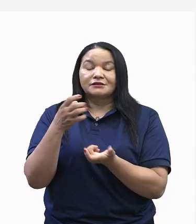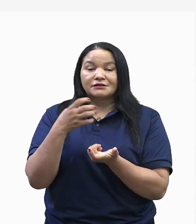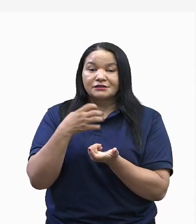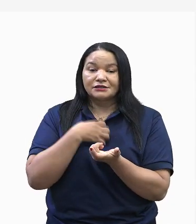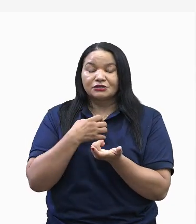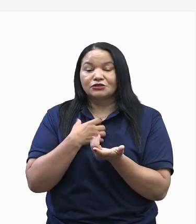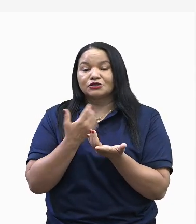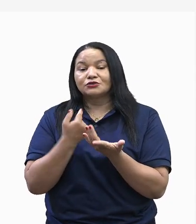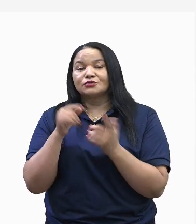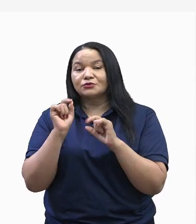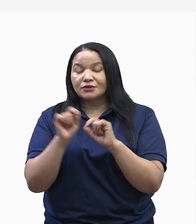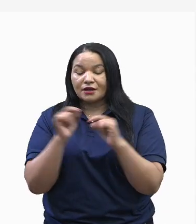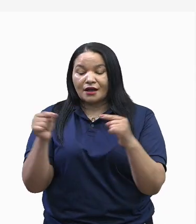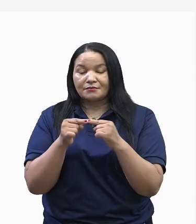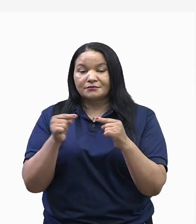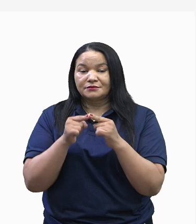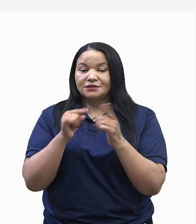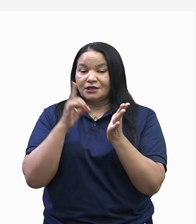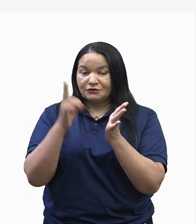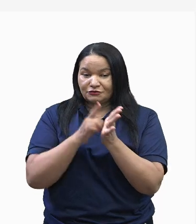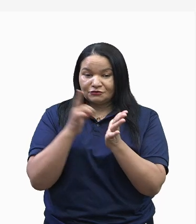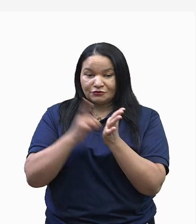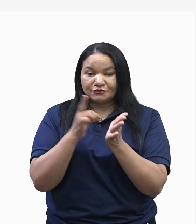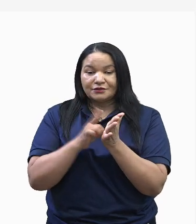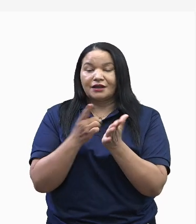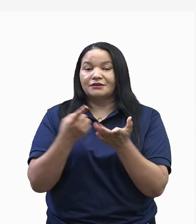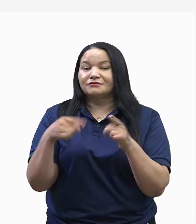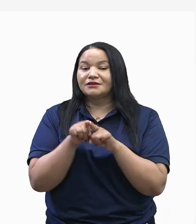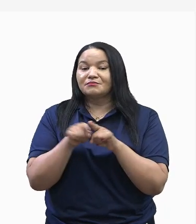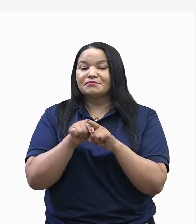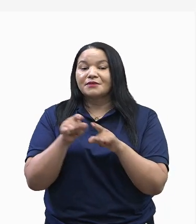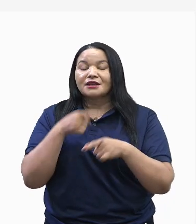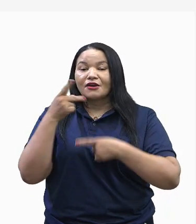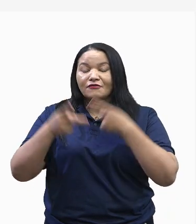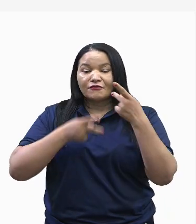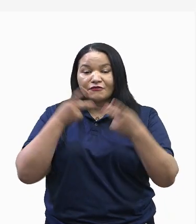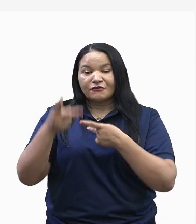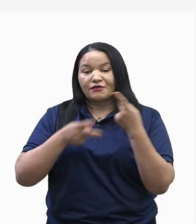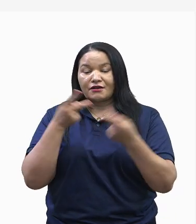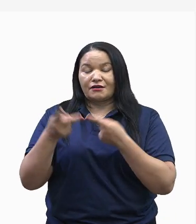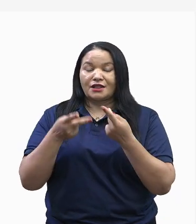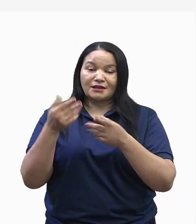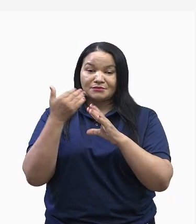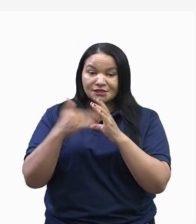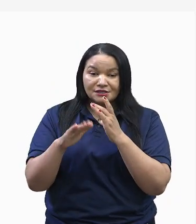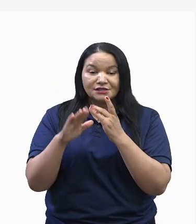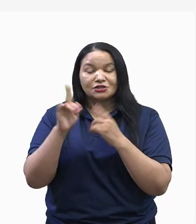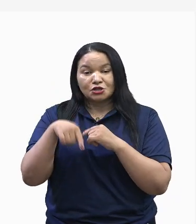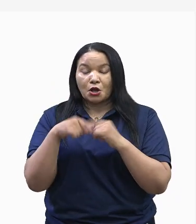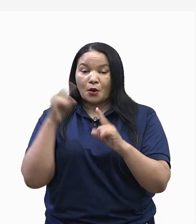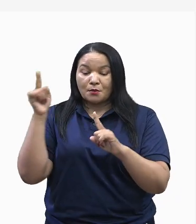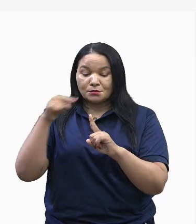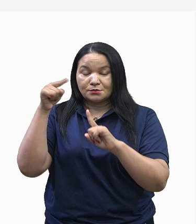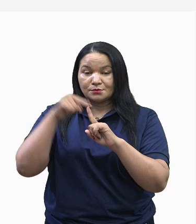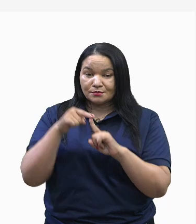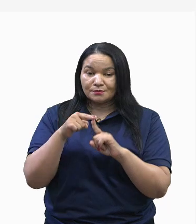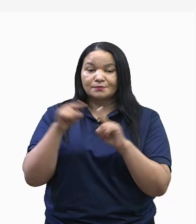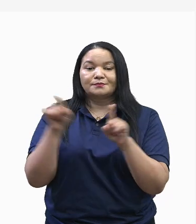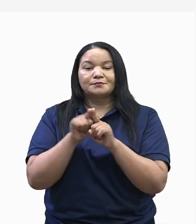dicionário. A fala é objetiva, né? A mensagem é objetiva e tem